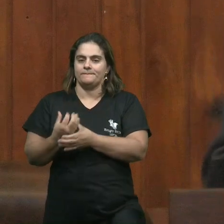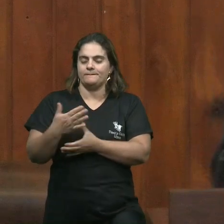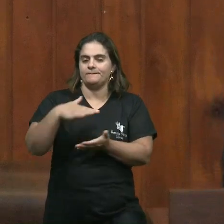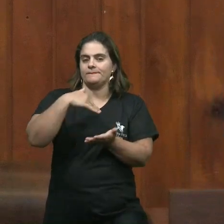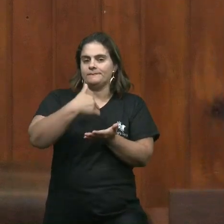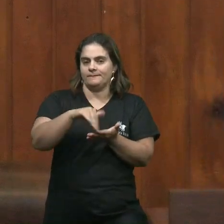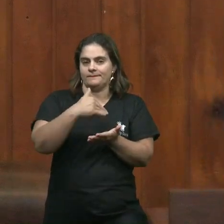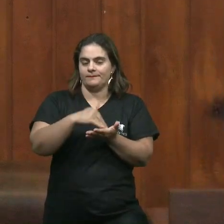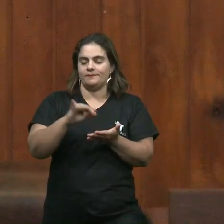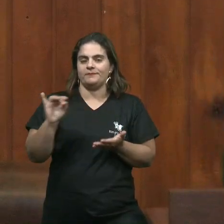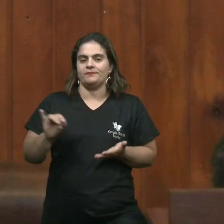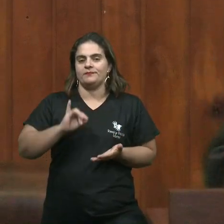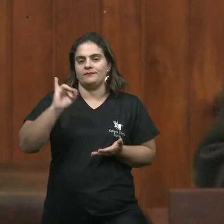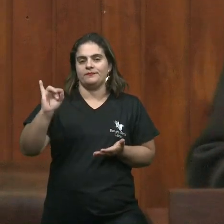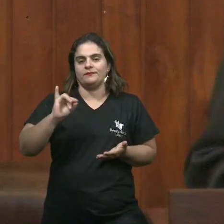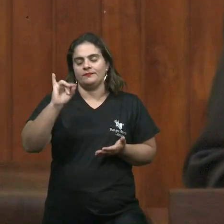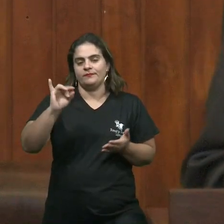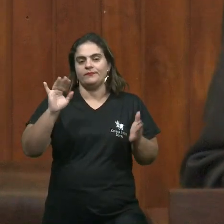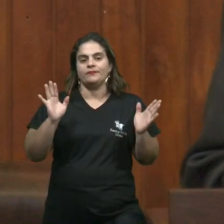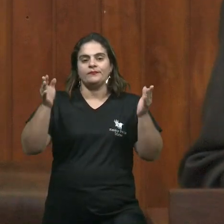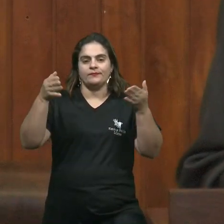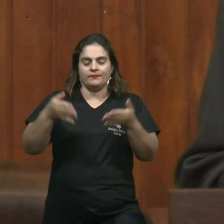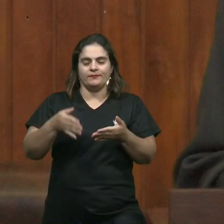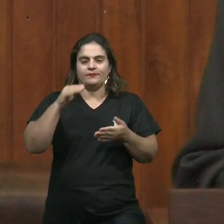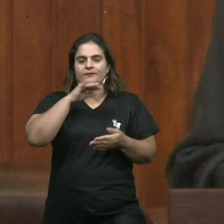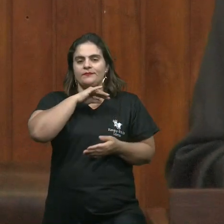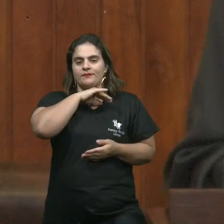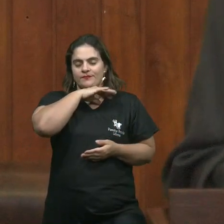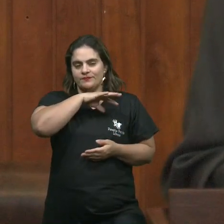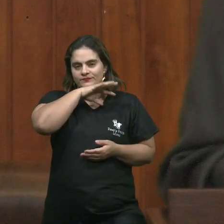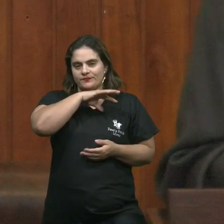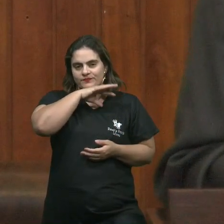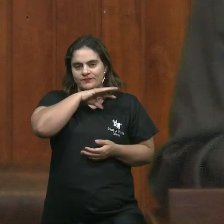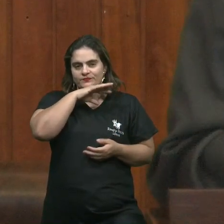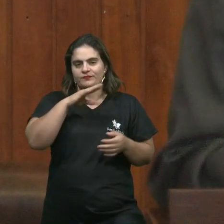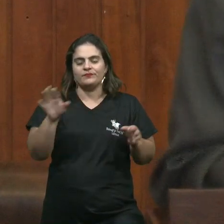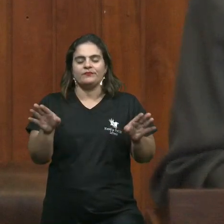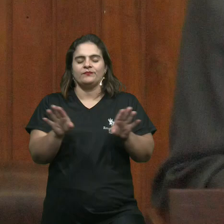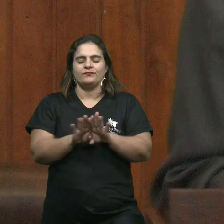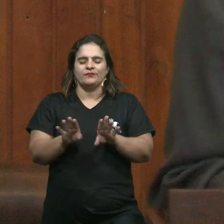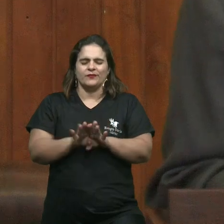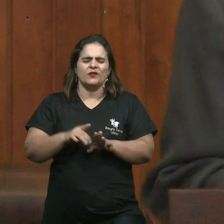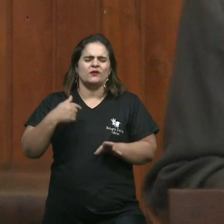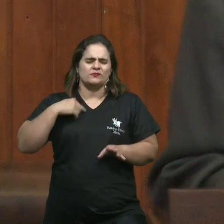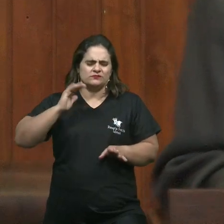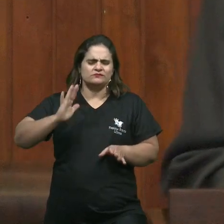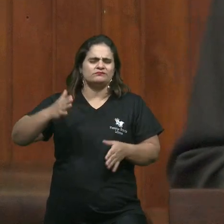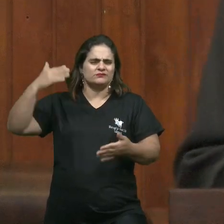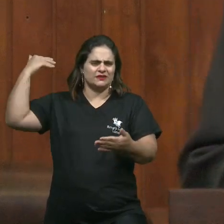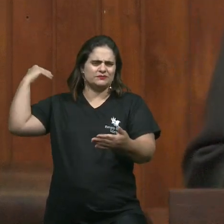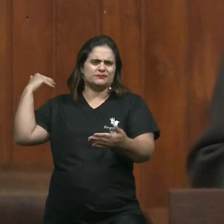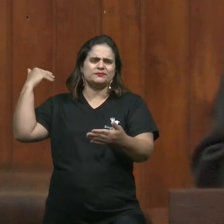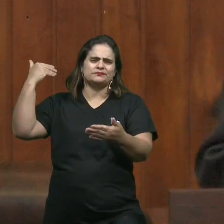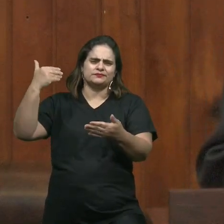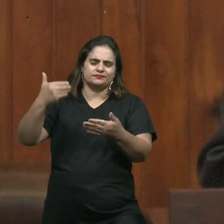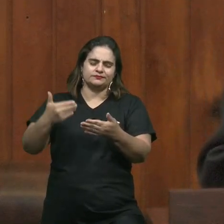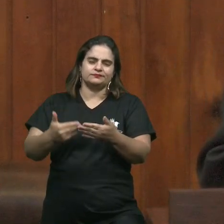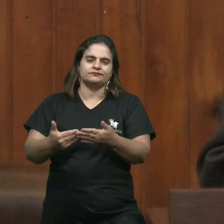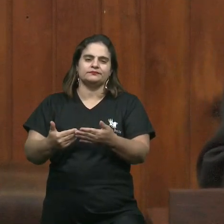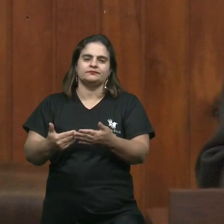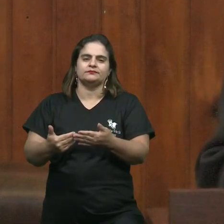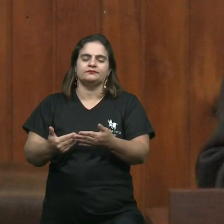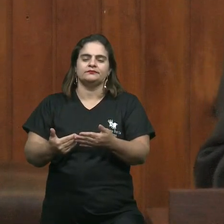dedicada exclusivamente à causa animal. Eu já venho nesta luta há muito tempo, em nosso,